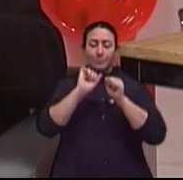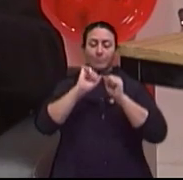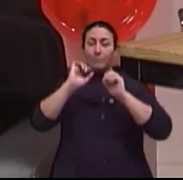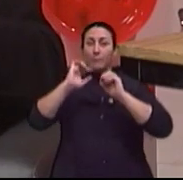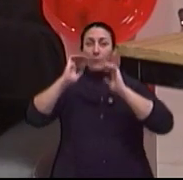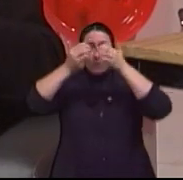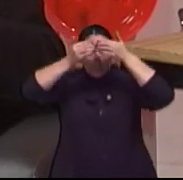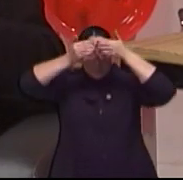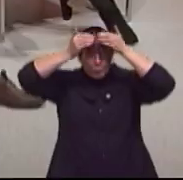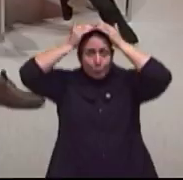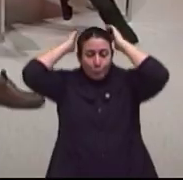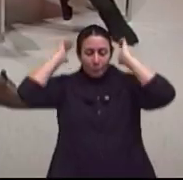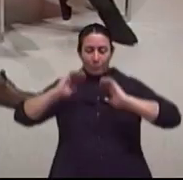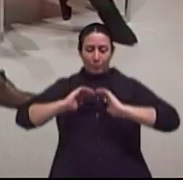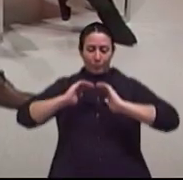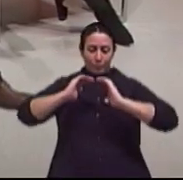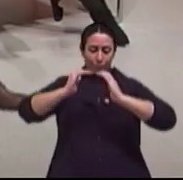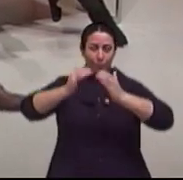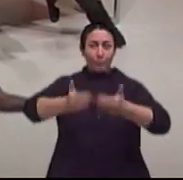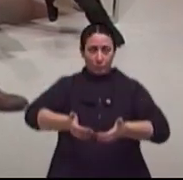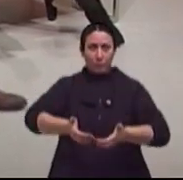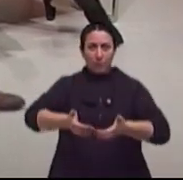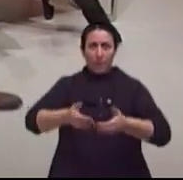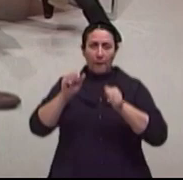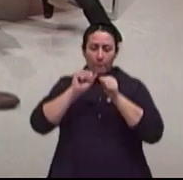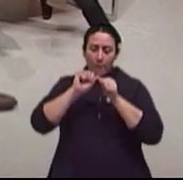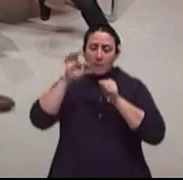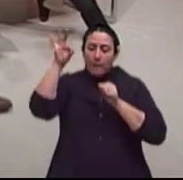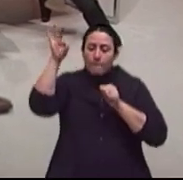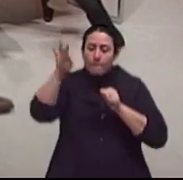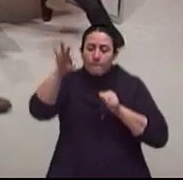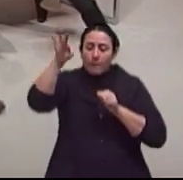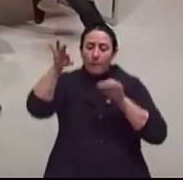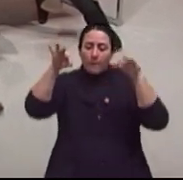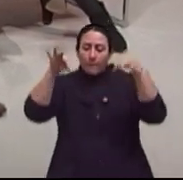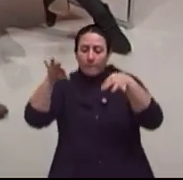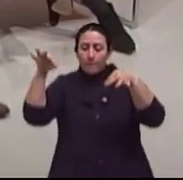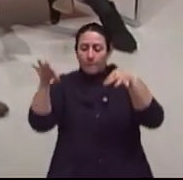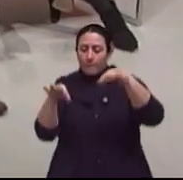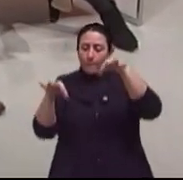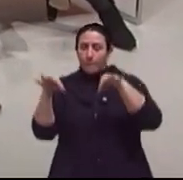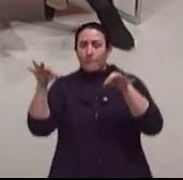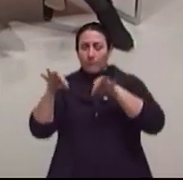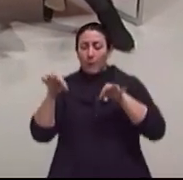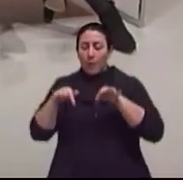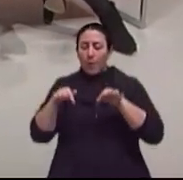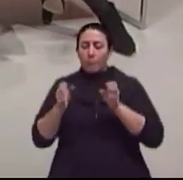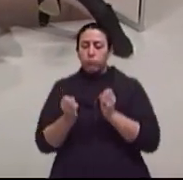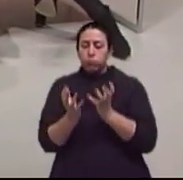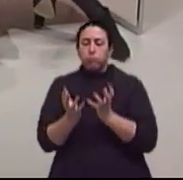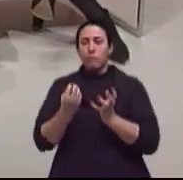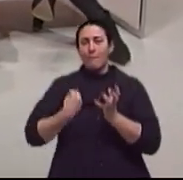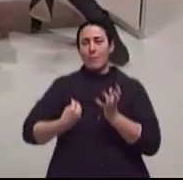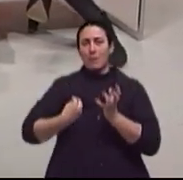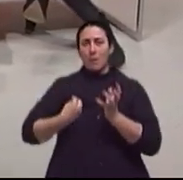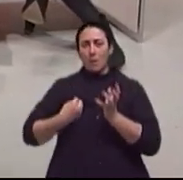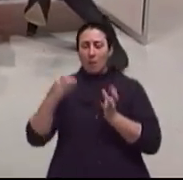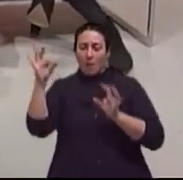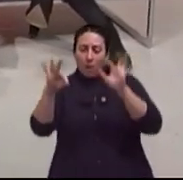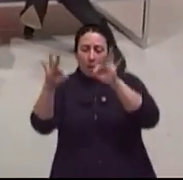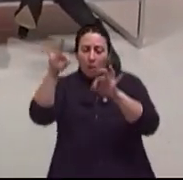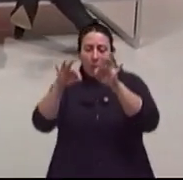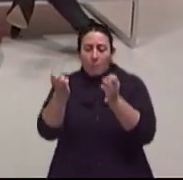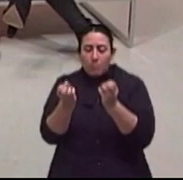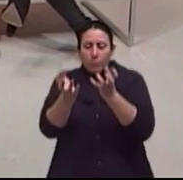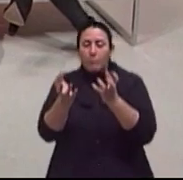cabeludo se parte aquela navete e implanta os folículos nessa região e se tornam vitalizado por quê Porque nessa